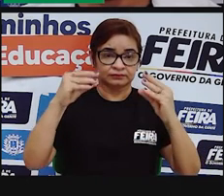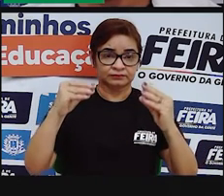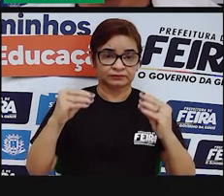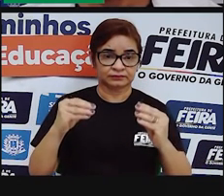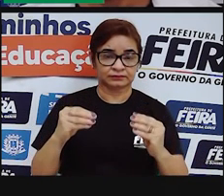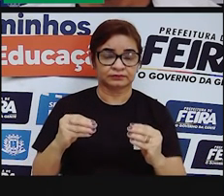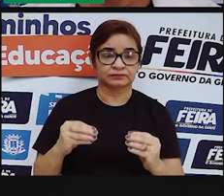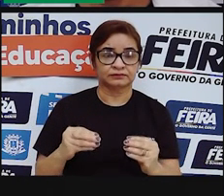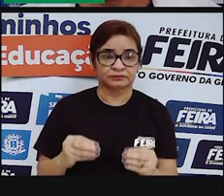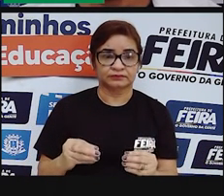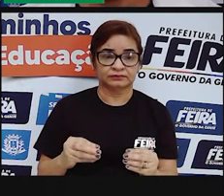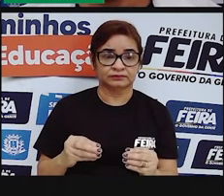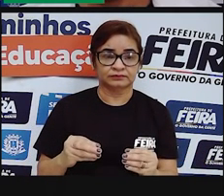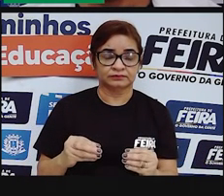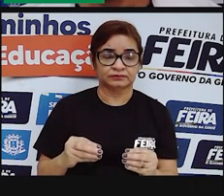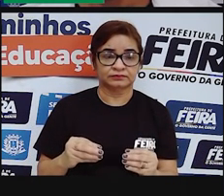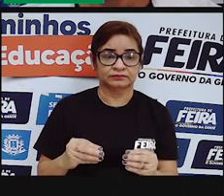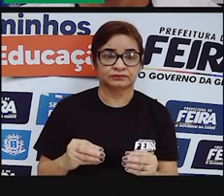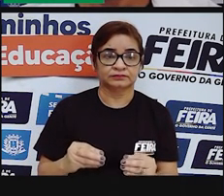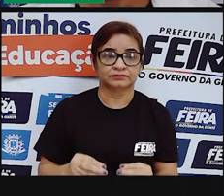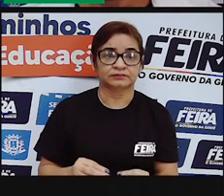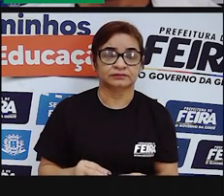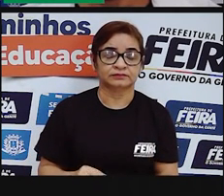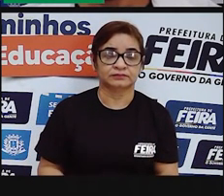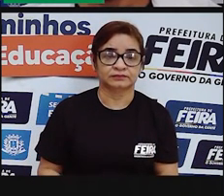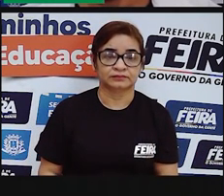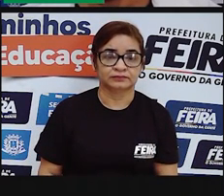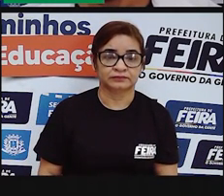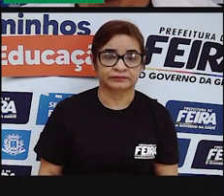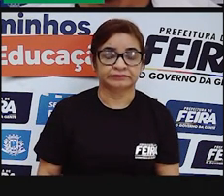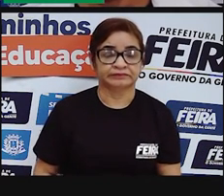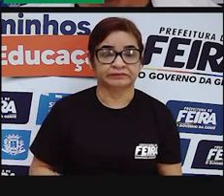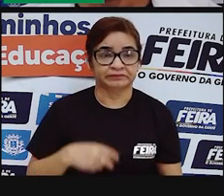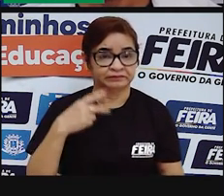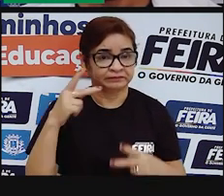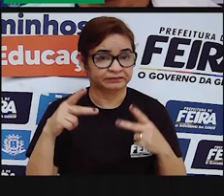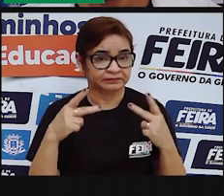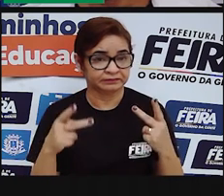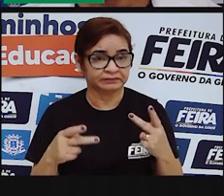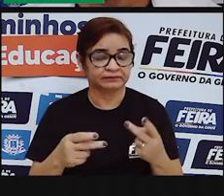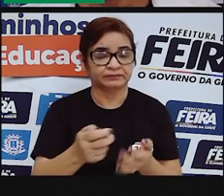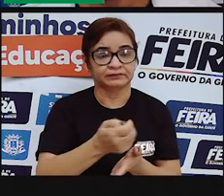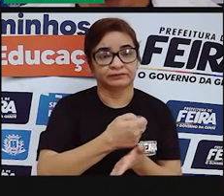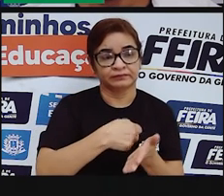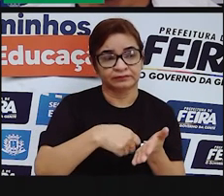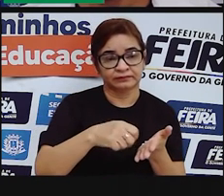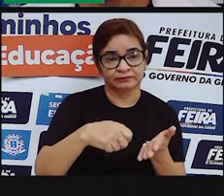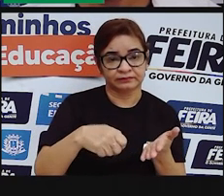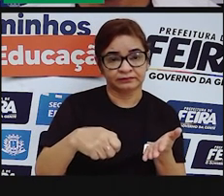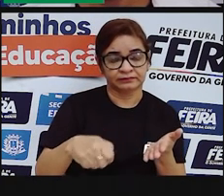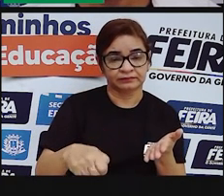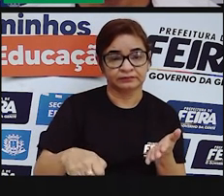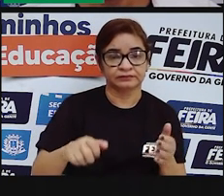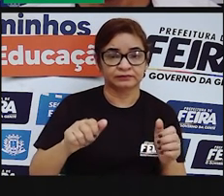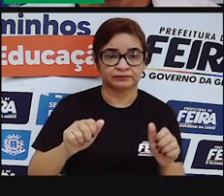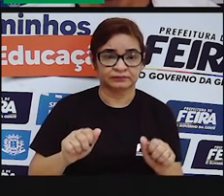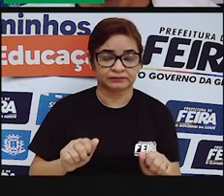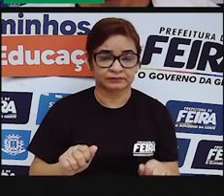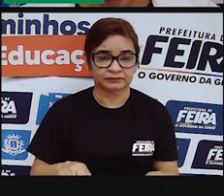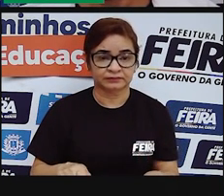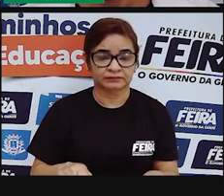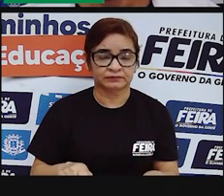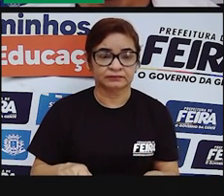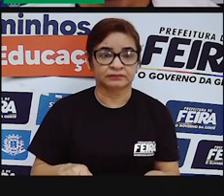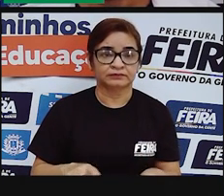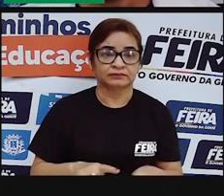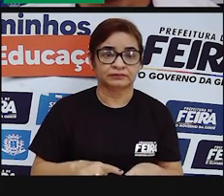efeito estranho, mas que se usa com frequência também. Na fala, na escrita, então, pode